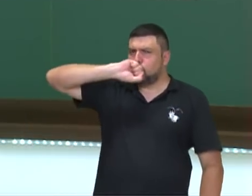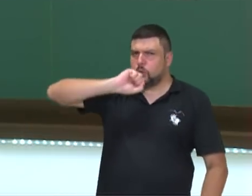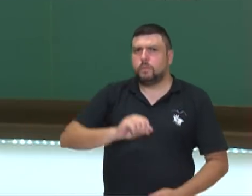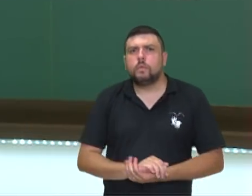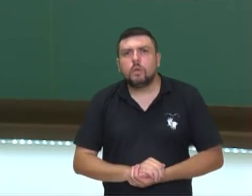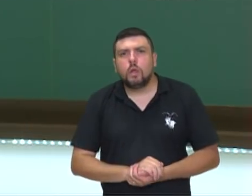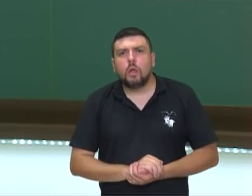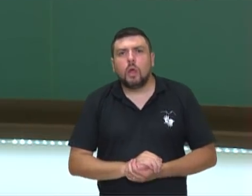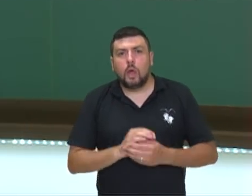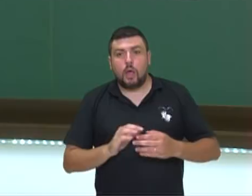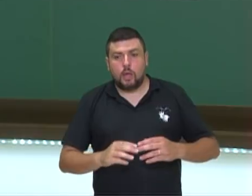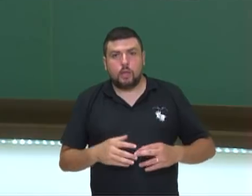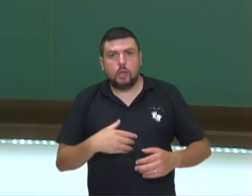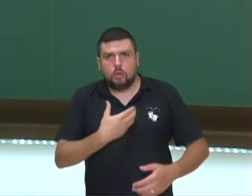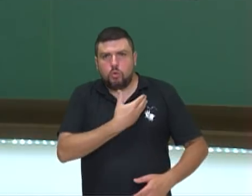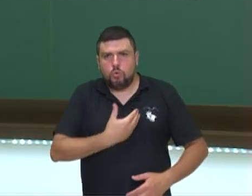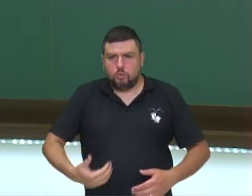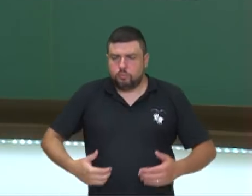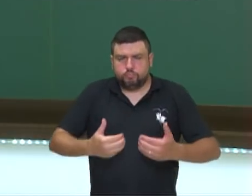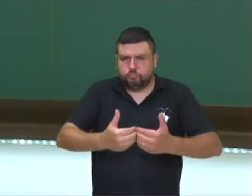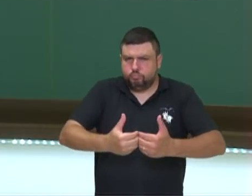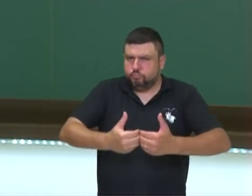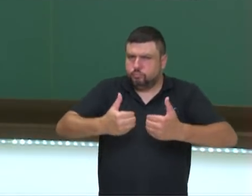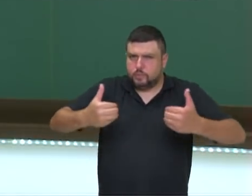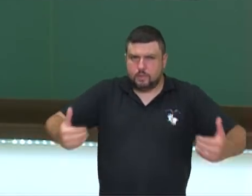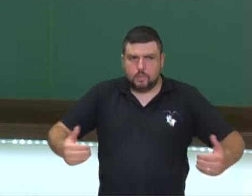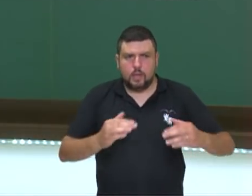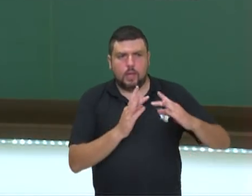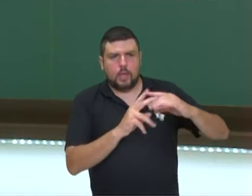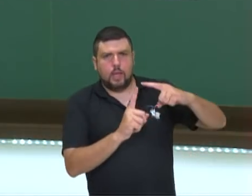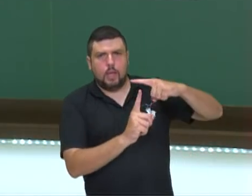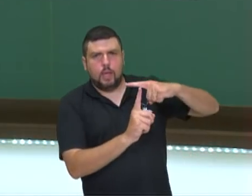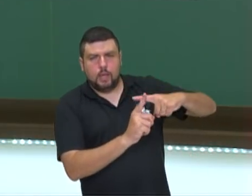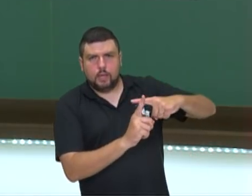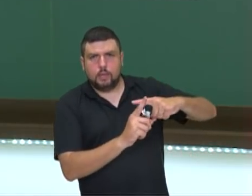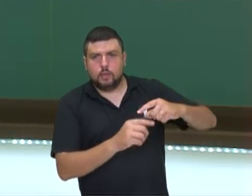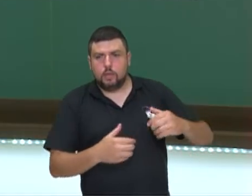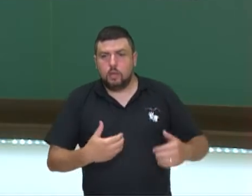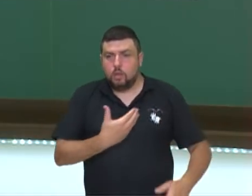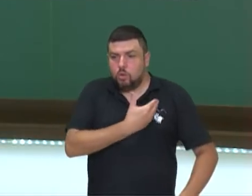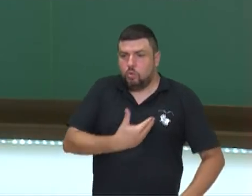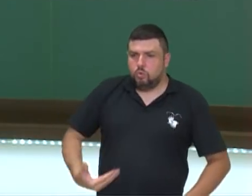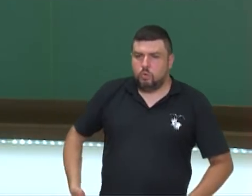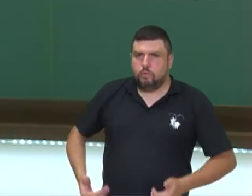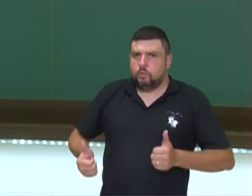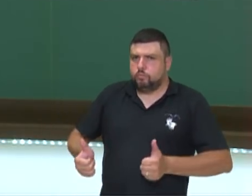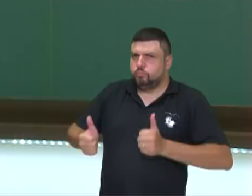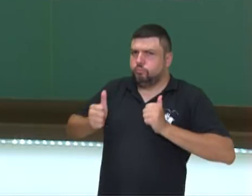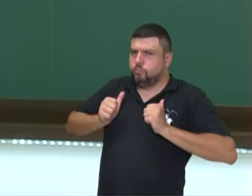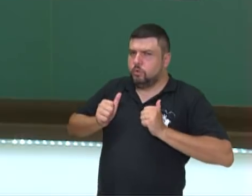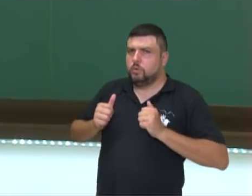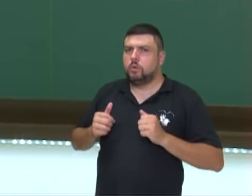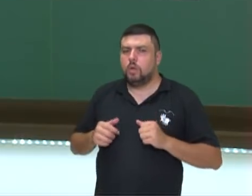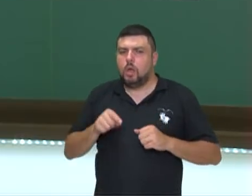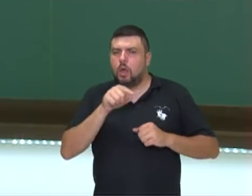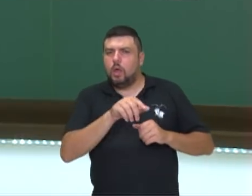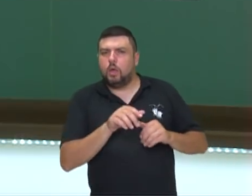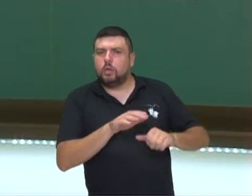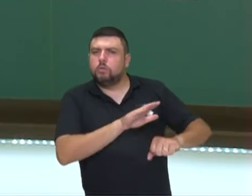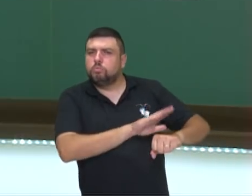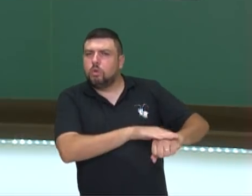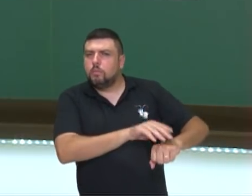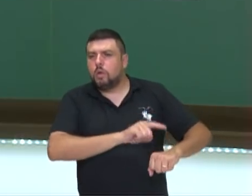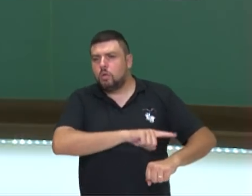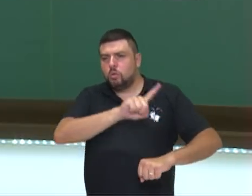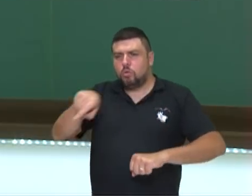apêndice do governo do Estado, agora não, separação. O Estado laico, igreja cuida dos assuntos da igreja, o Estado dos assuntos